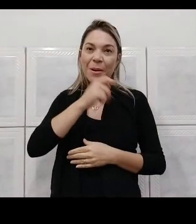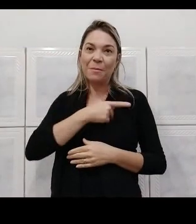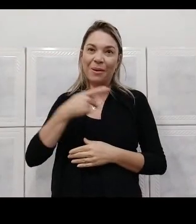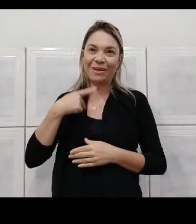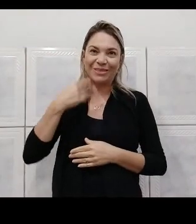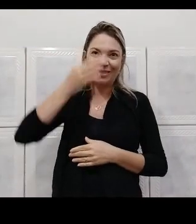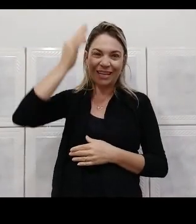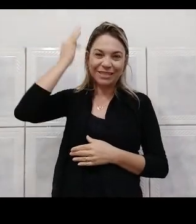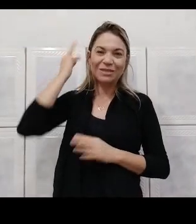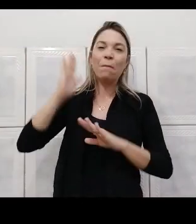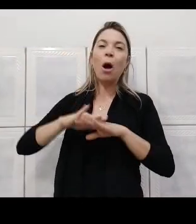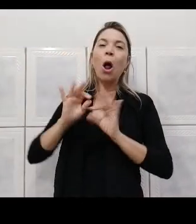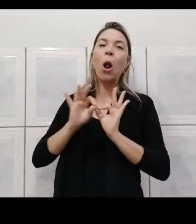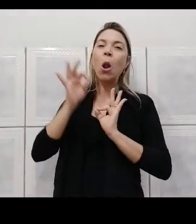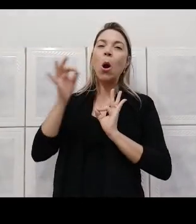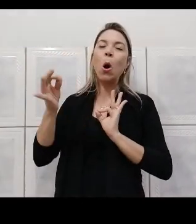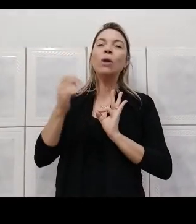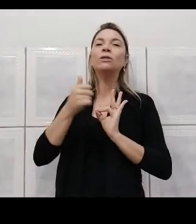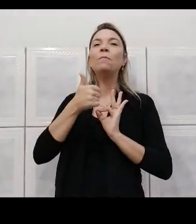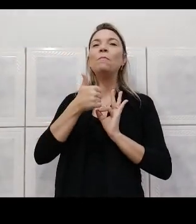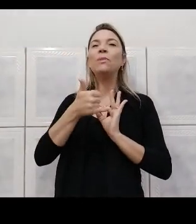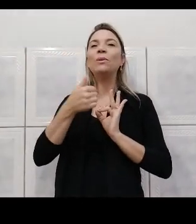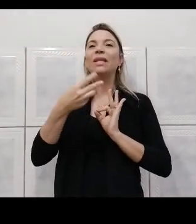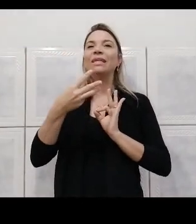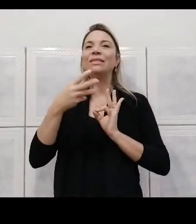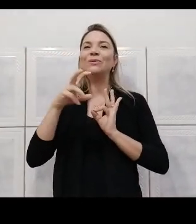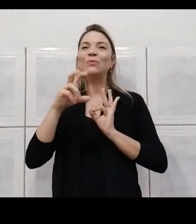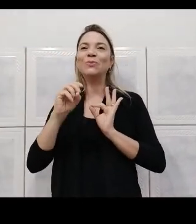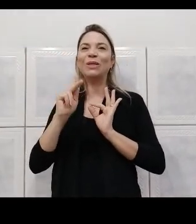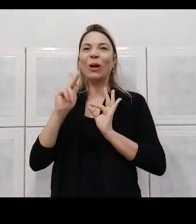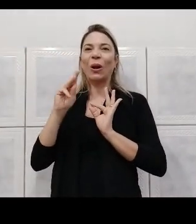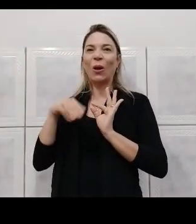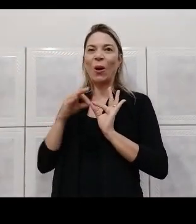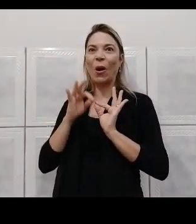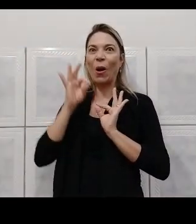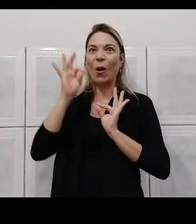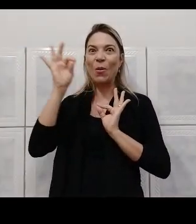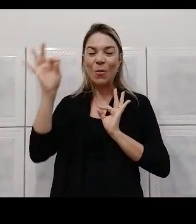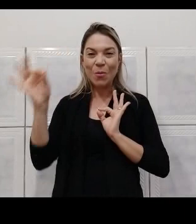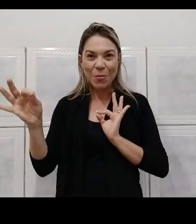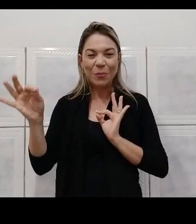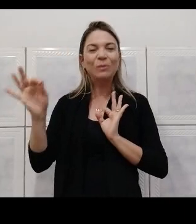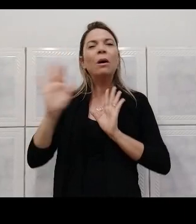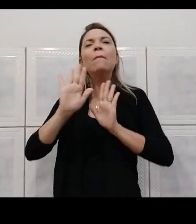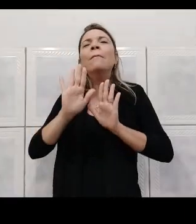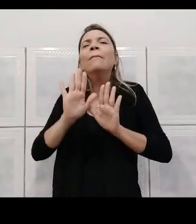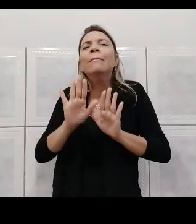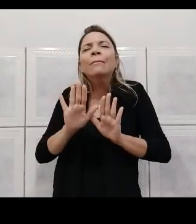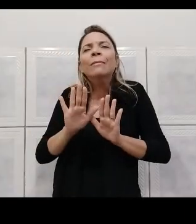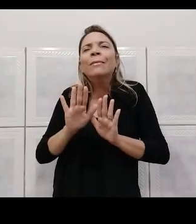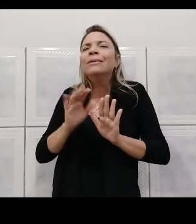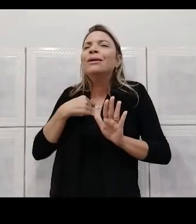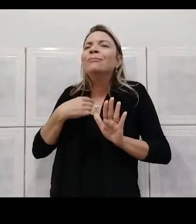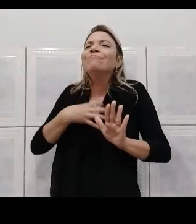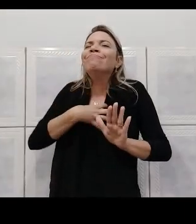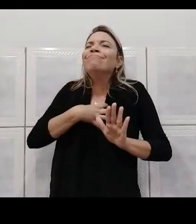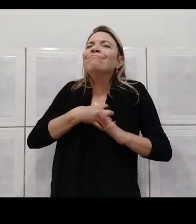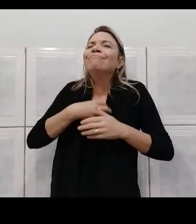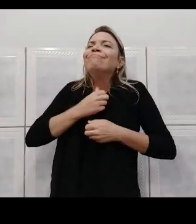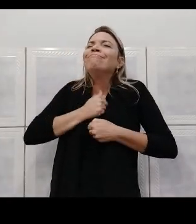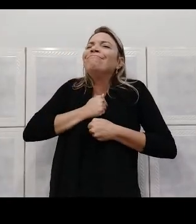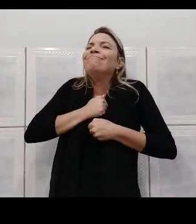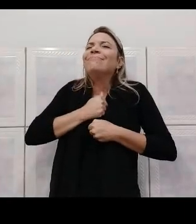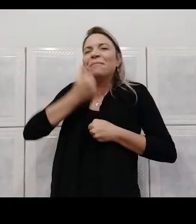1.350 quilômetros de mim, mas graças a Deus, a sua presença se faz sempre sentir em minha vida e em meu